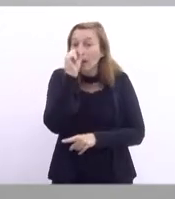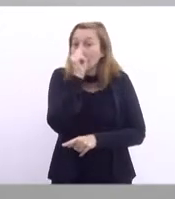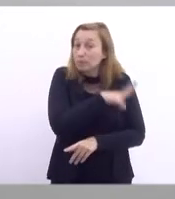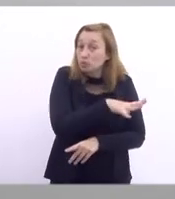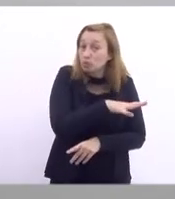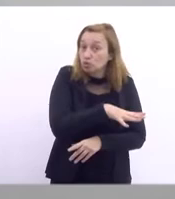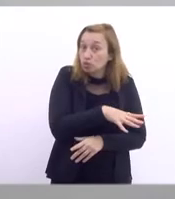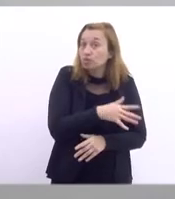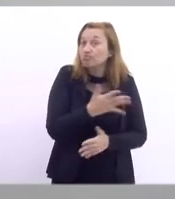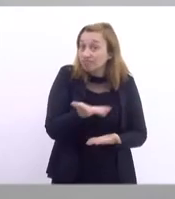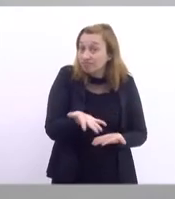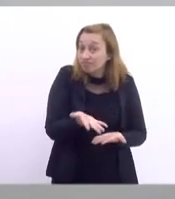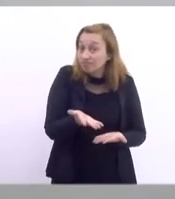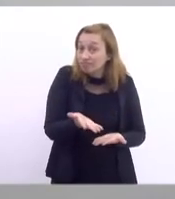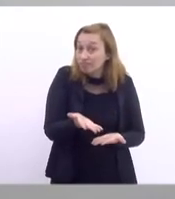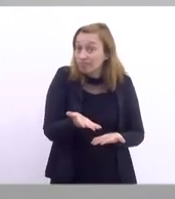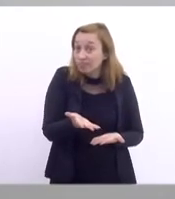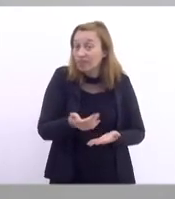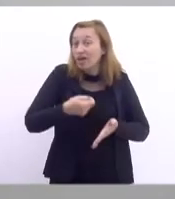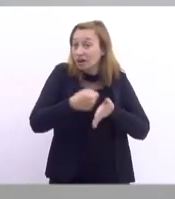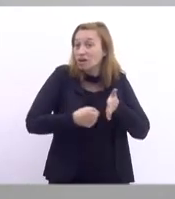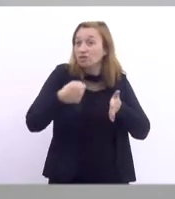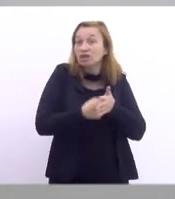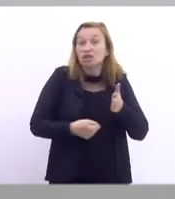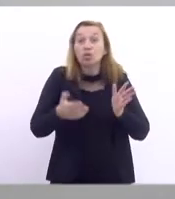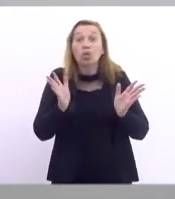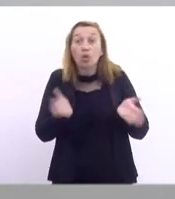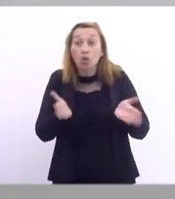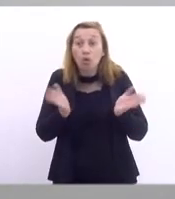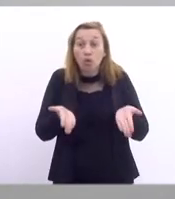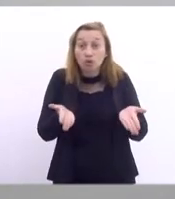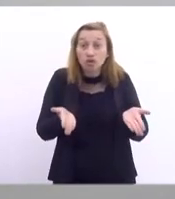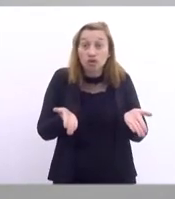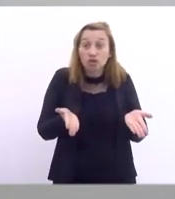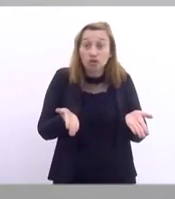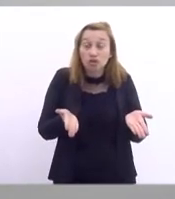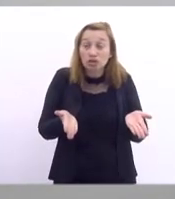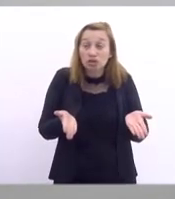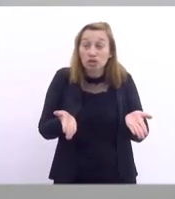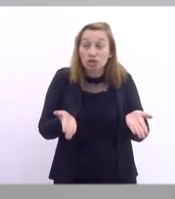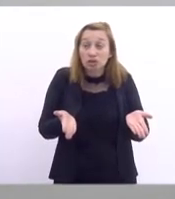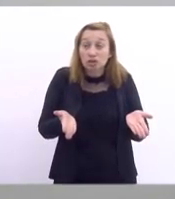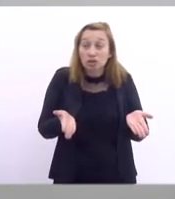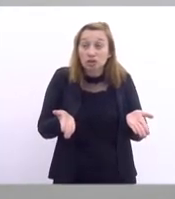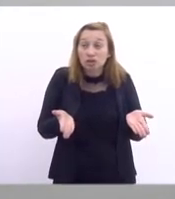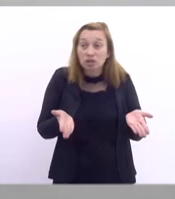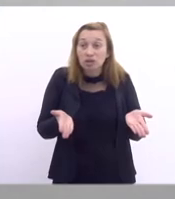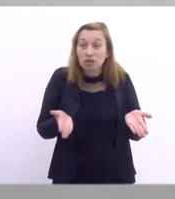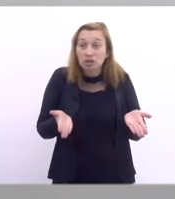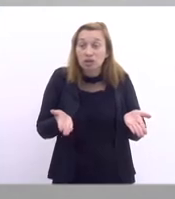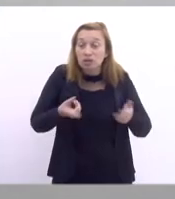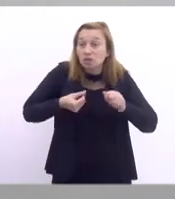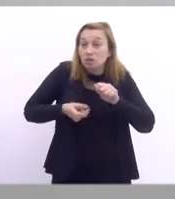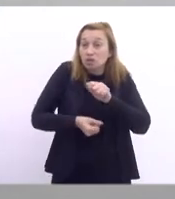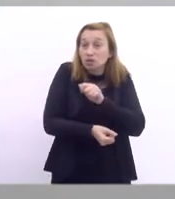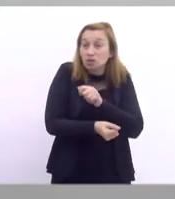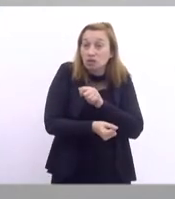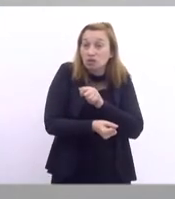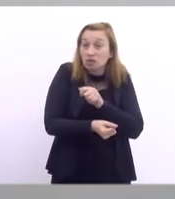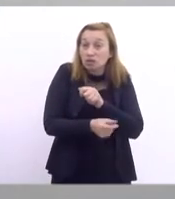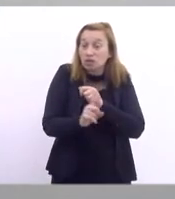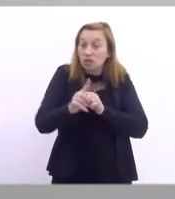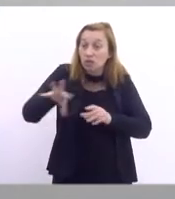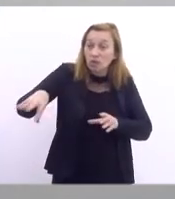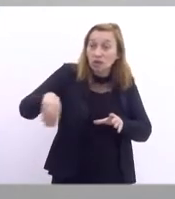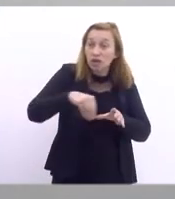um absurdo a gente está lutando hoje para quê e os investimentos não